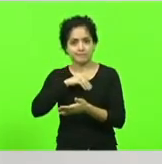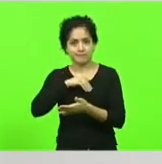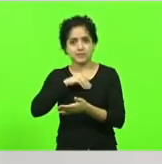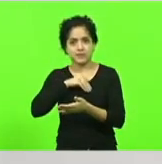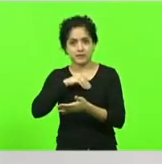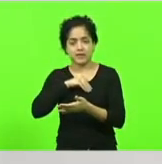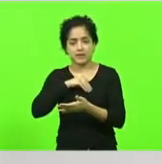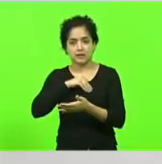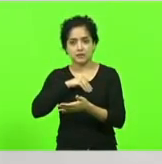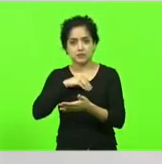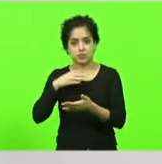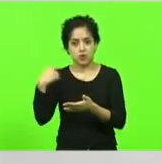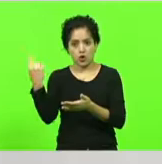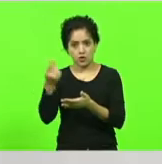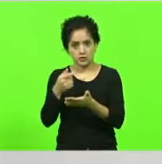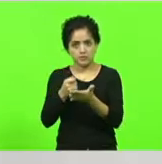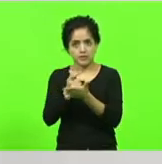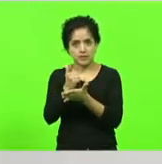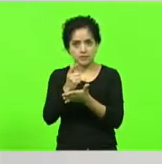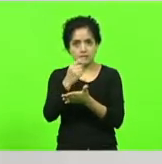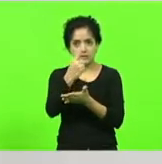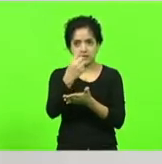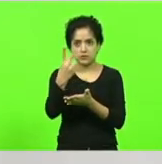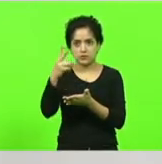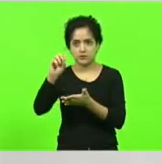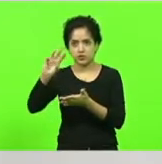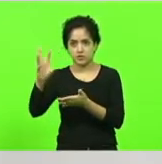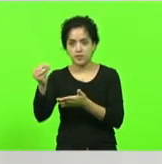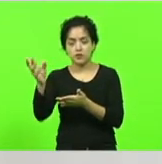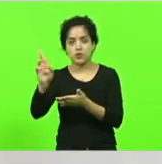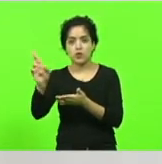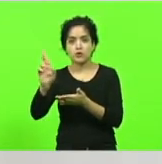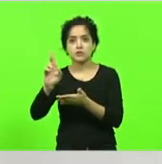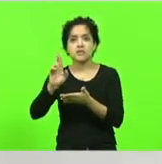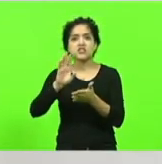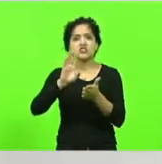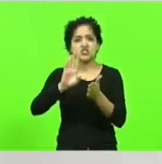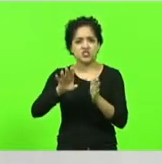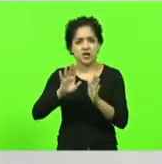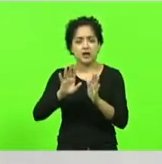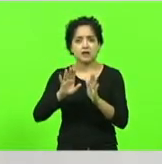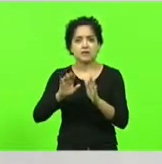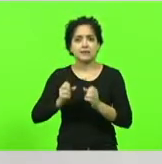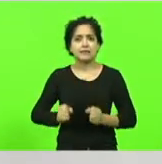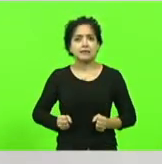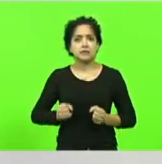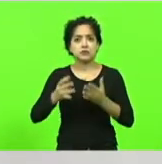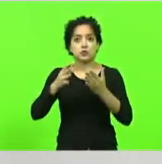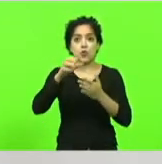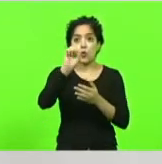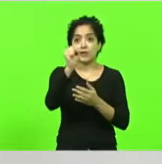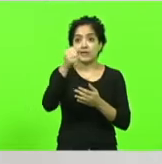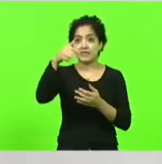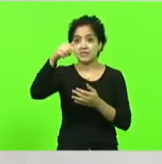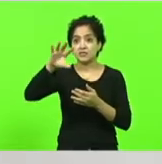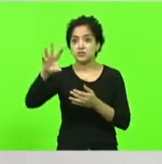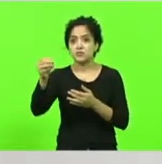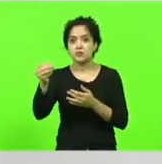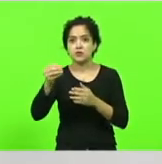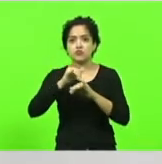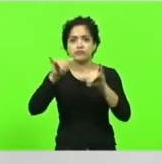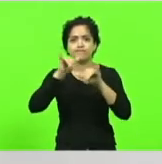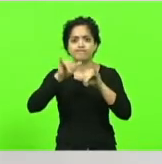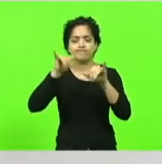Como eu disse, 120 milhões foram empenhados e já gastaram 87 milhões em publicidade. Vamos lá dar uma olhadinha no vídeo. O que